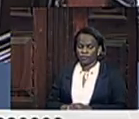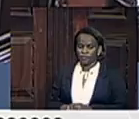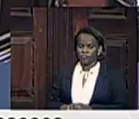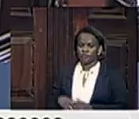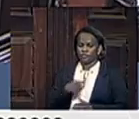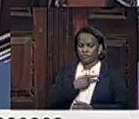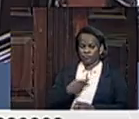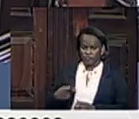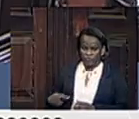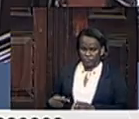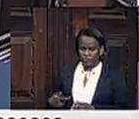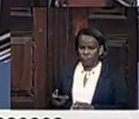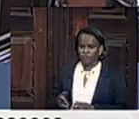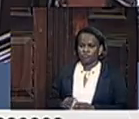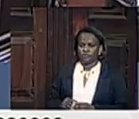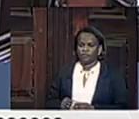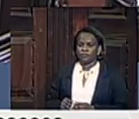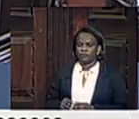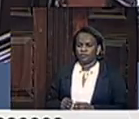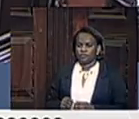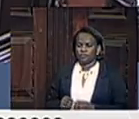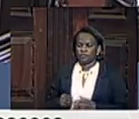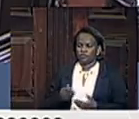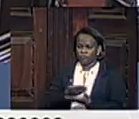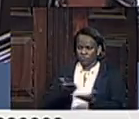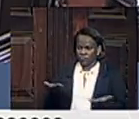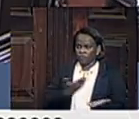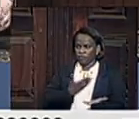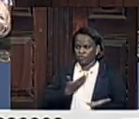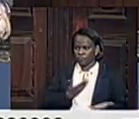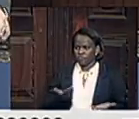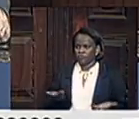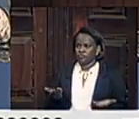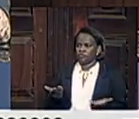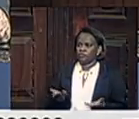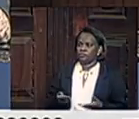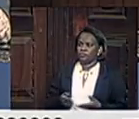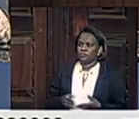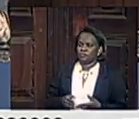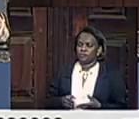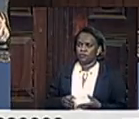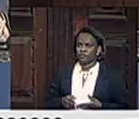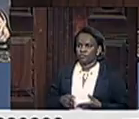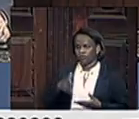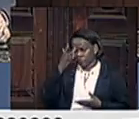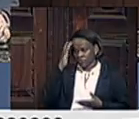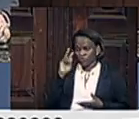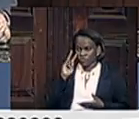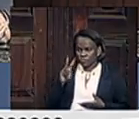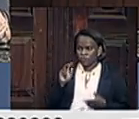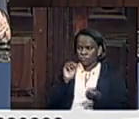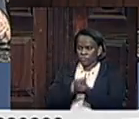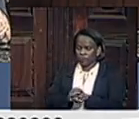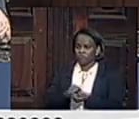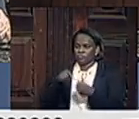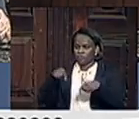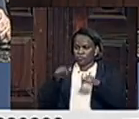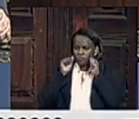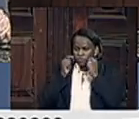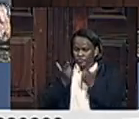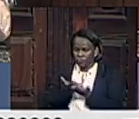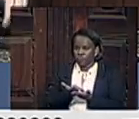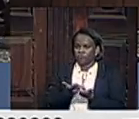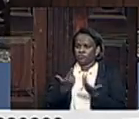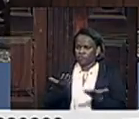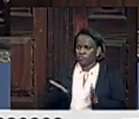Senhor presidente, nobres colegas, deputados, os que nos acompanham nesta casa, quero saudar aqui